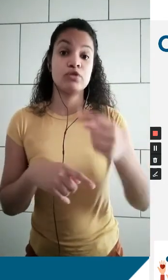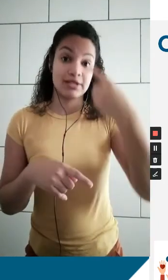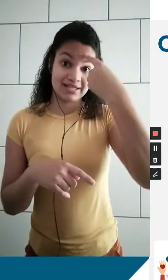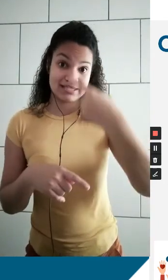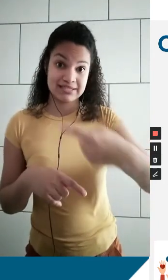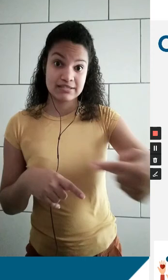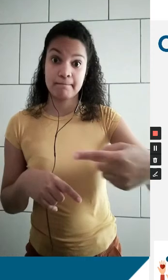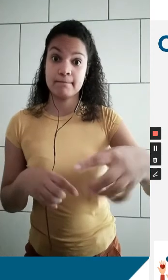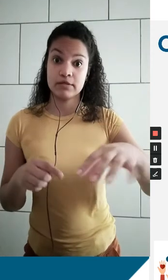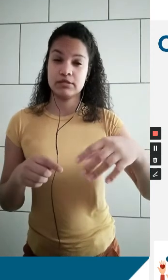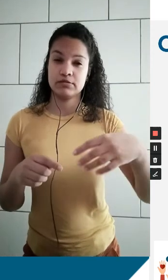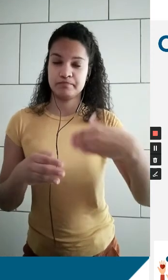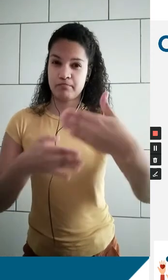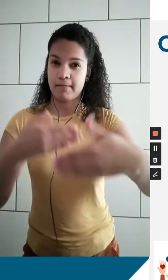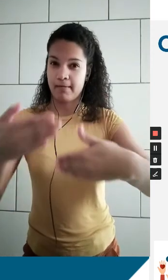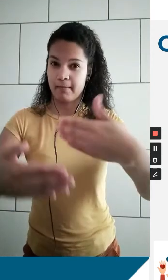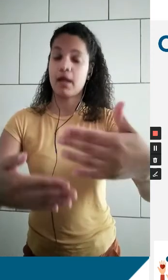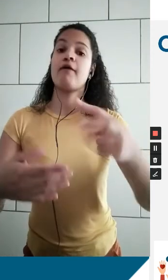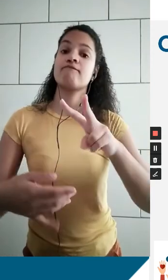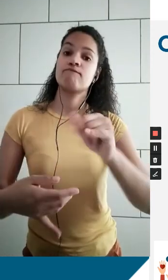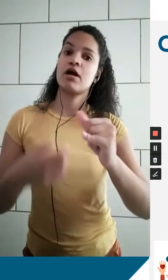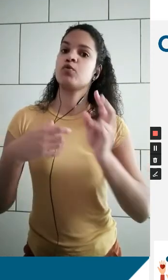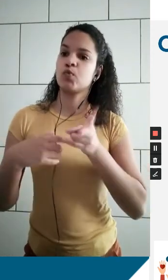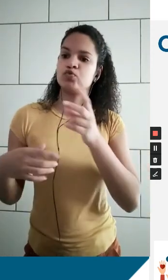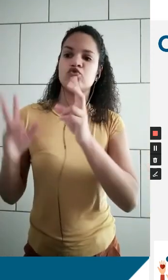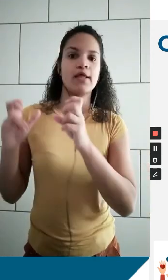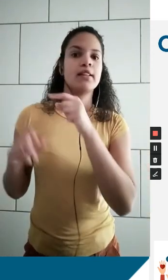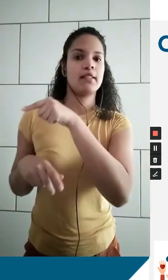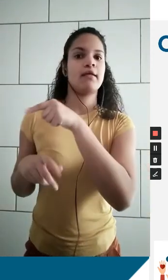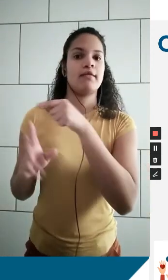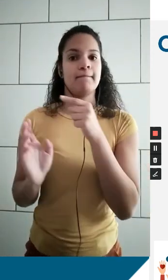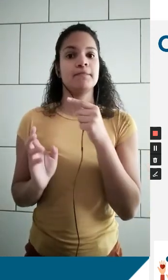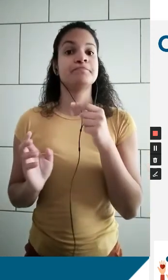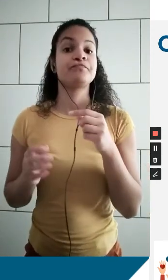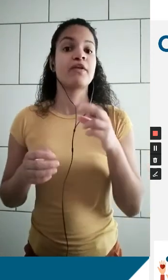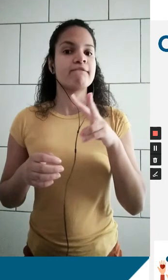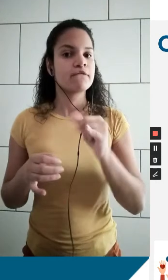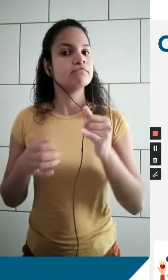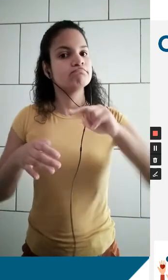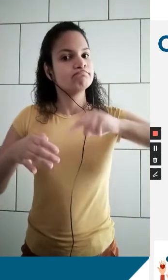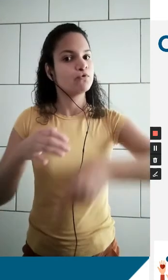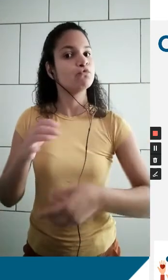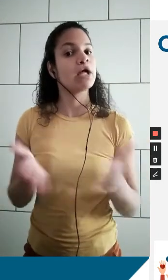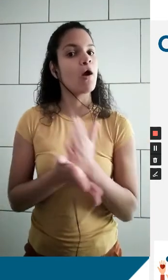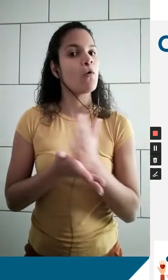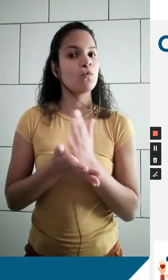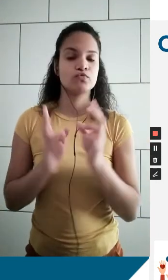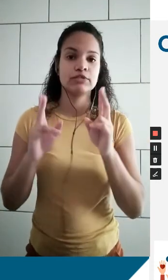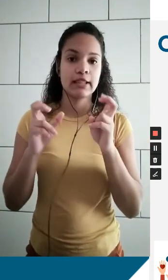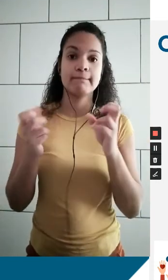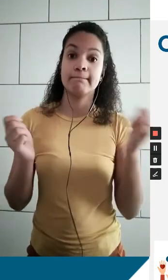e nas próximas semanas vamos fazer a continuação da explicação sobre ácidos nucleicos. Vamos aprofundar